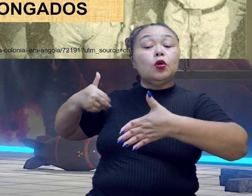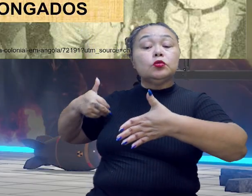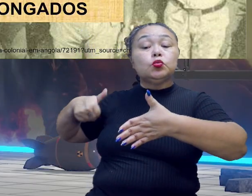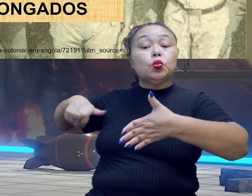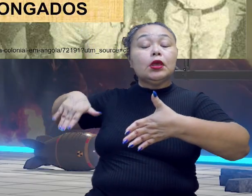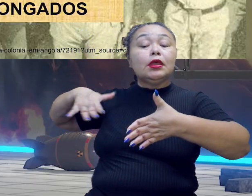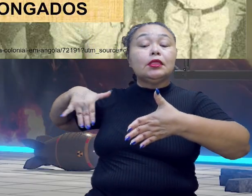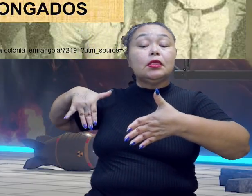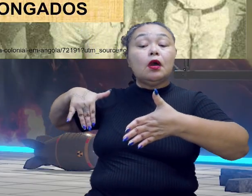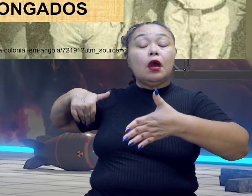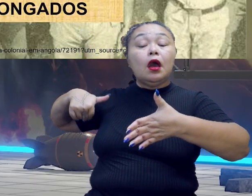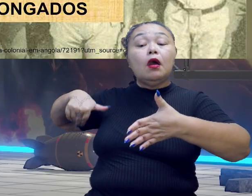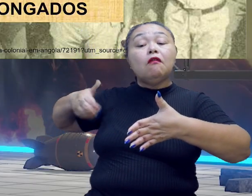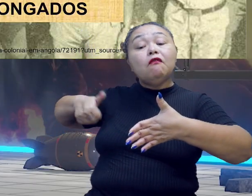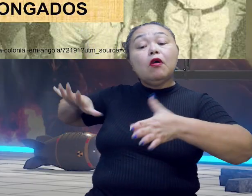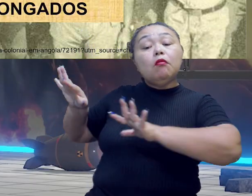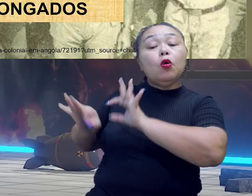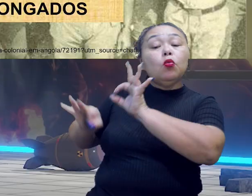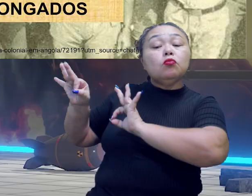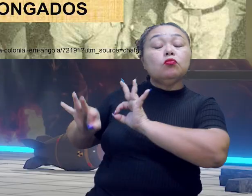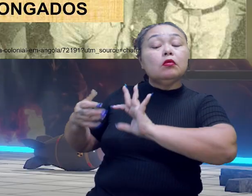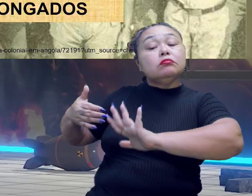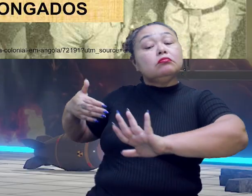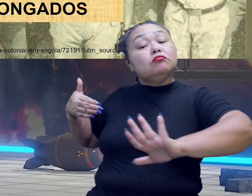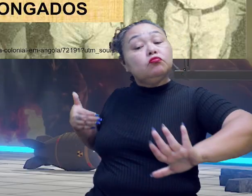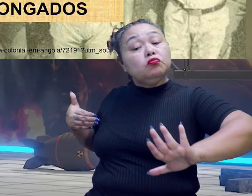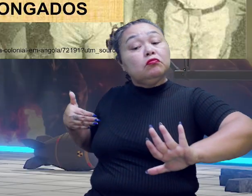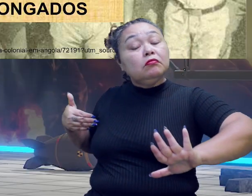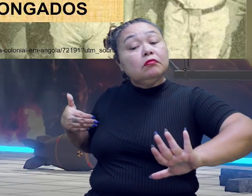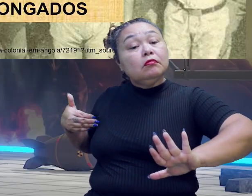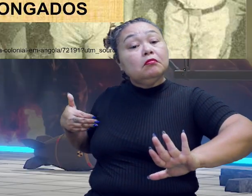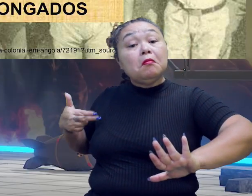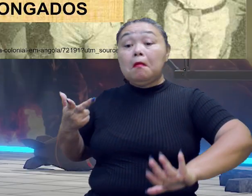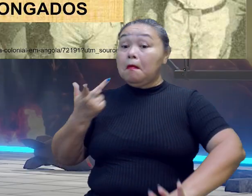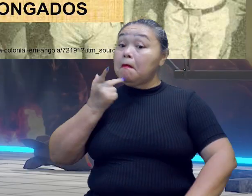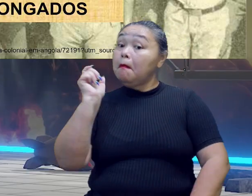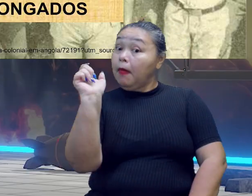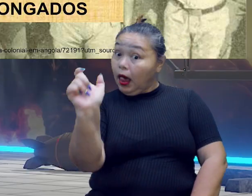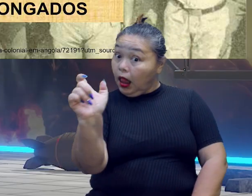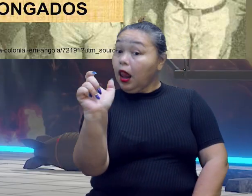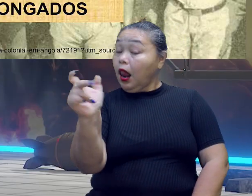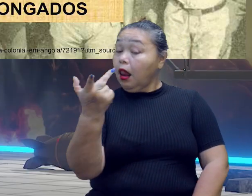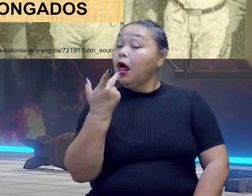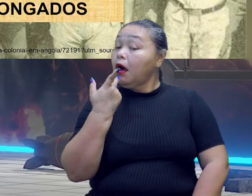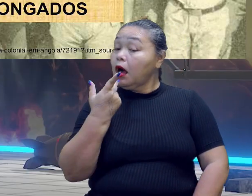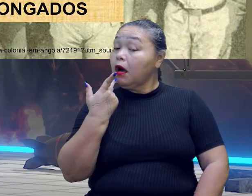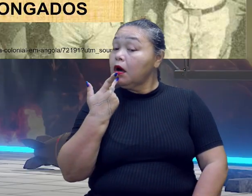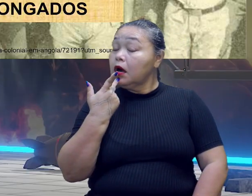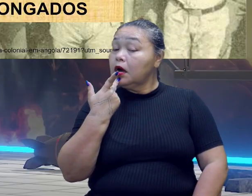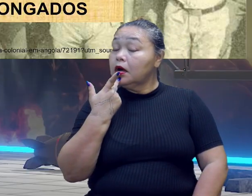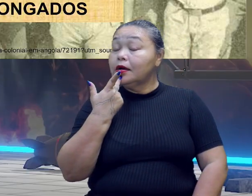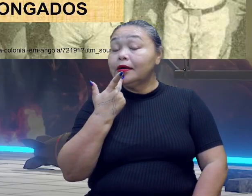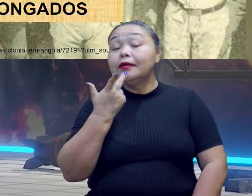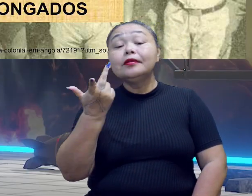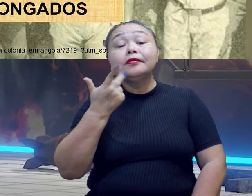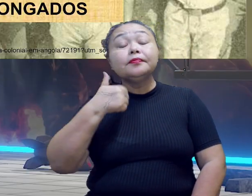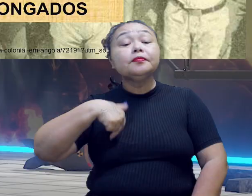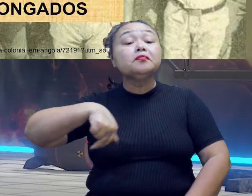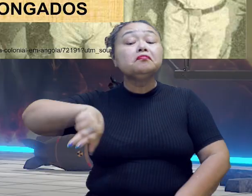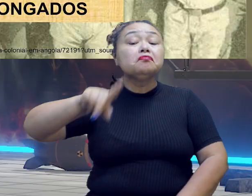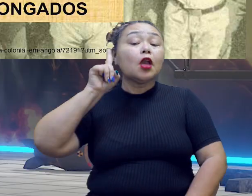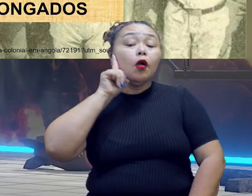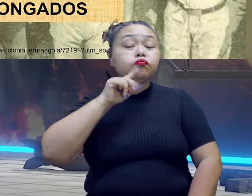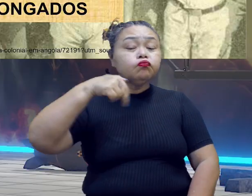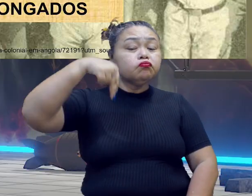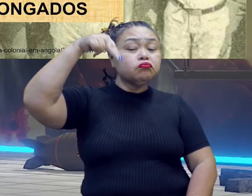quintal. Vamos colocar ordem no nosso quintal. Palavras dele. Ou seja, os